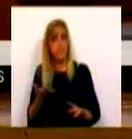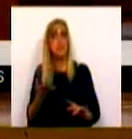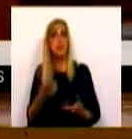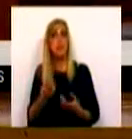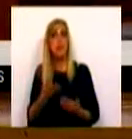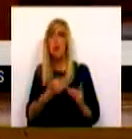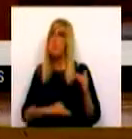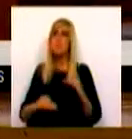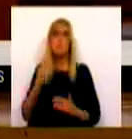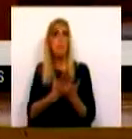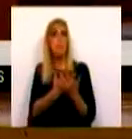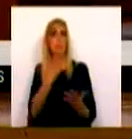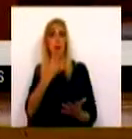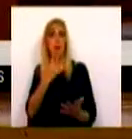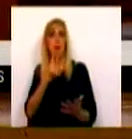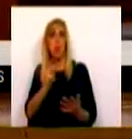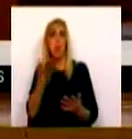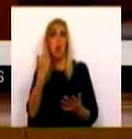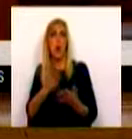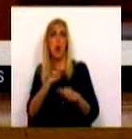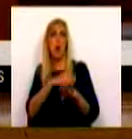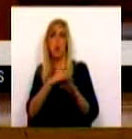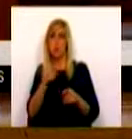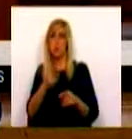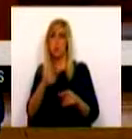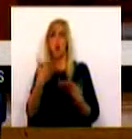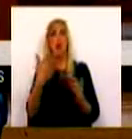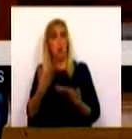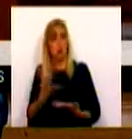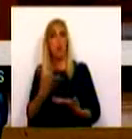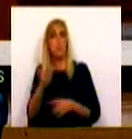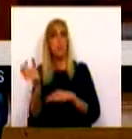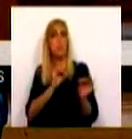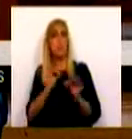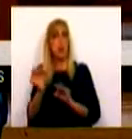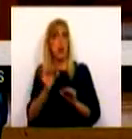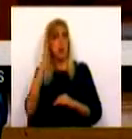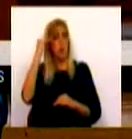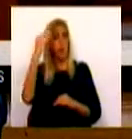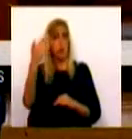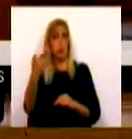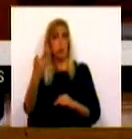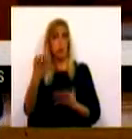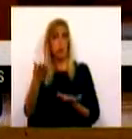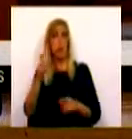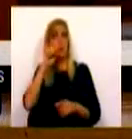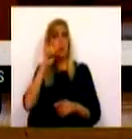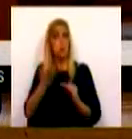ainda maior ênfase do que há um ano, estamos a preparar um futuro mais